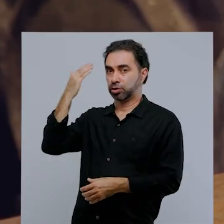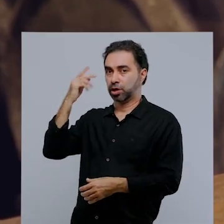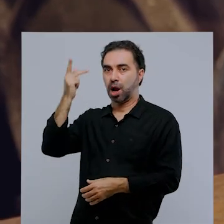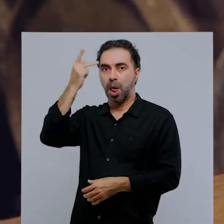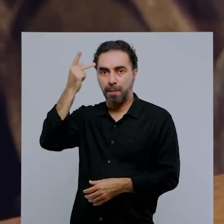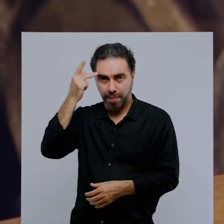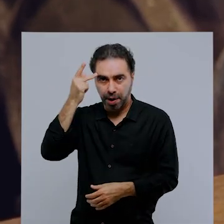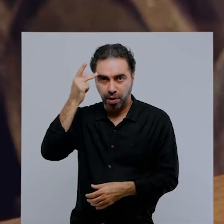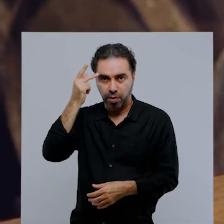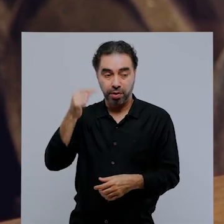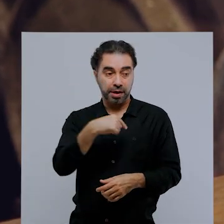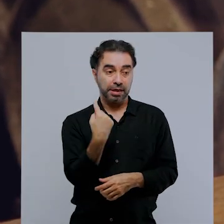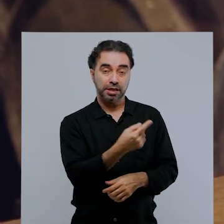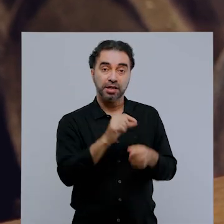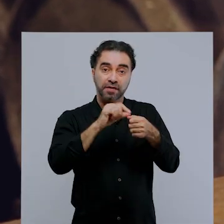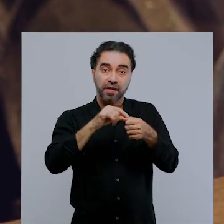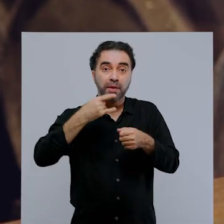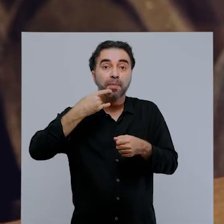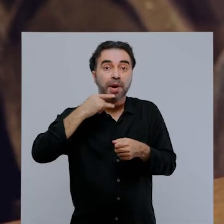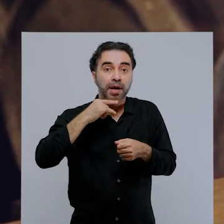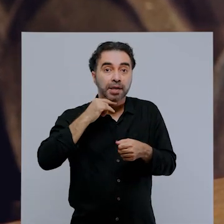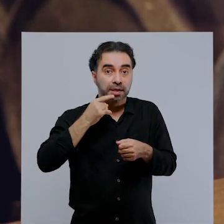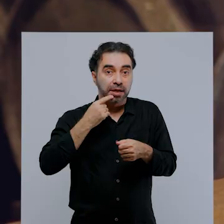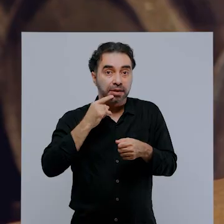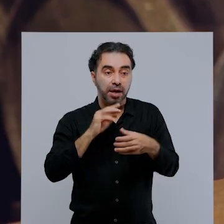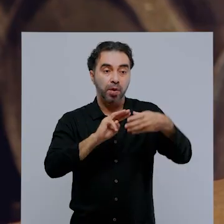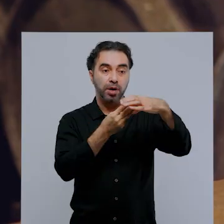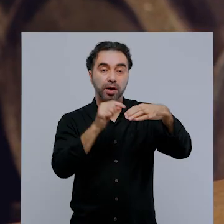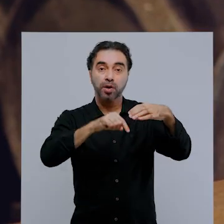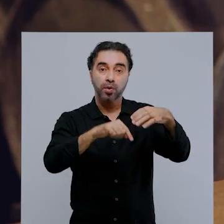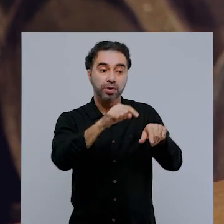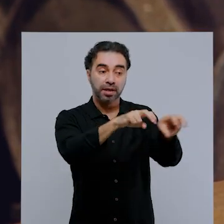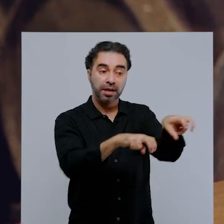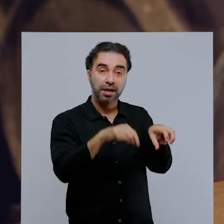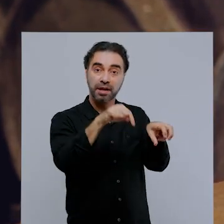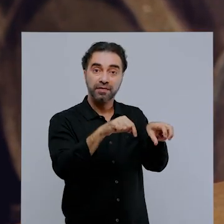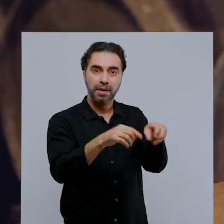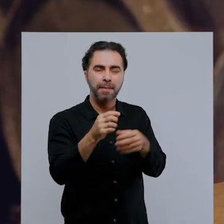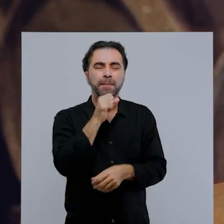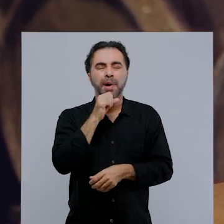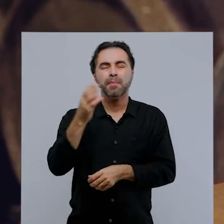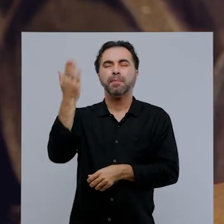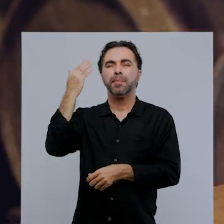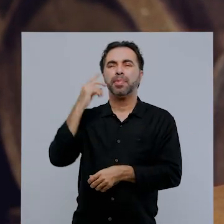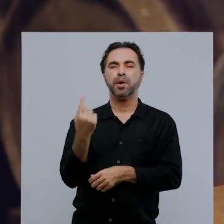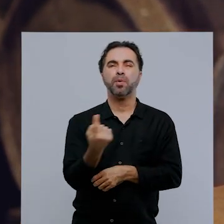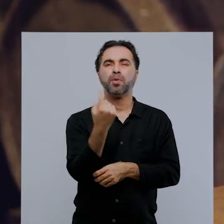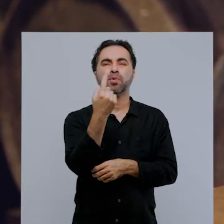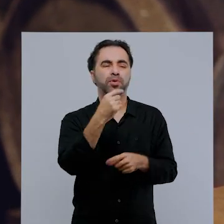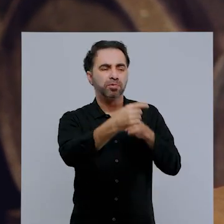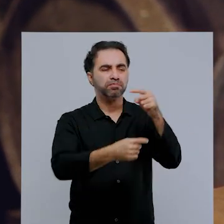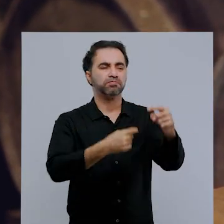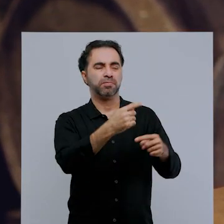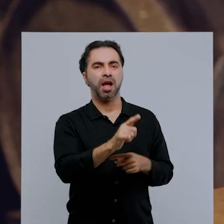estado de São Paulo, e a gente fazer uma cachaça no engenho que hoje é o engenho da Barra Grande, o mais antigo do estado, o único movido por roda d'água, né, fazer